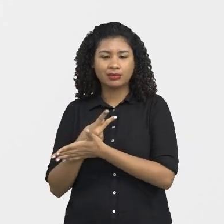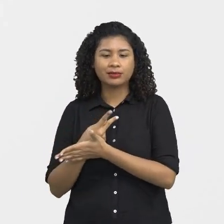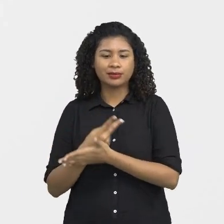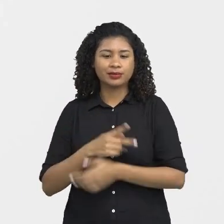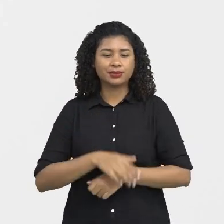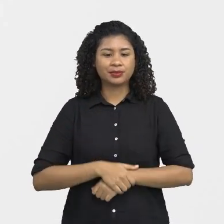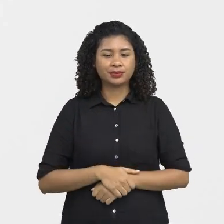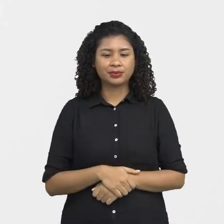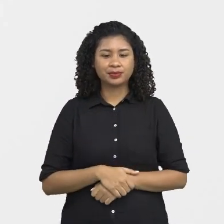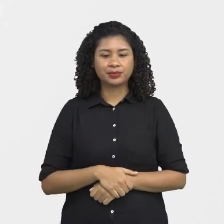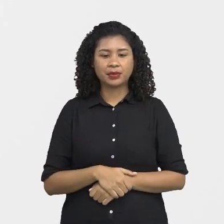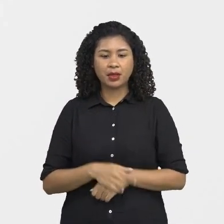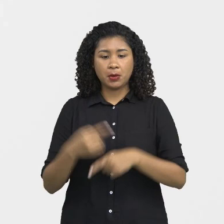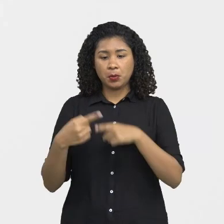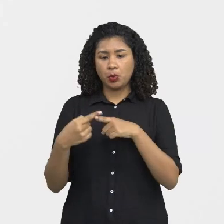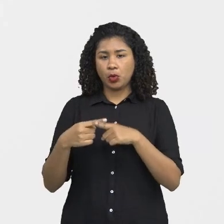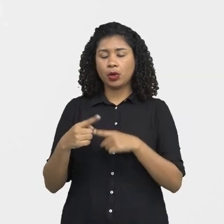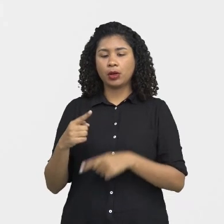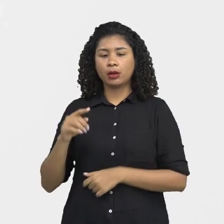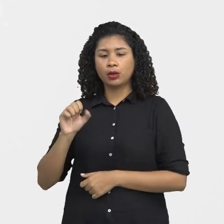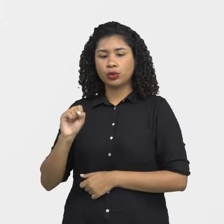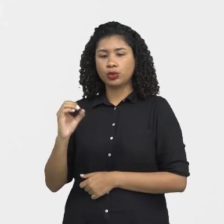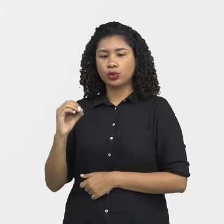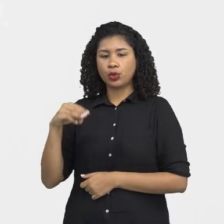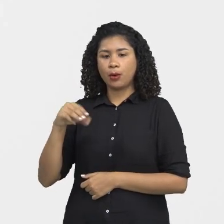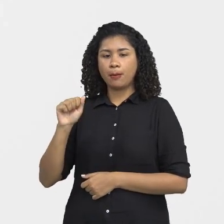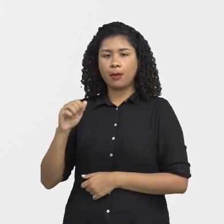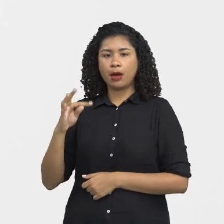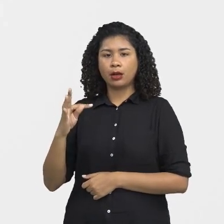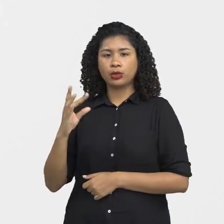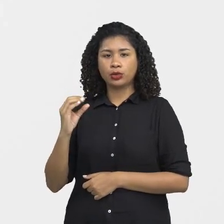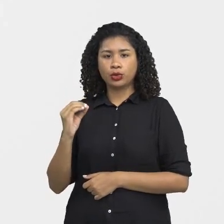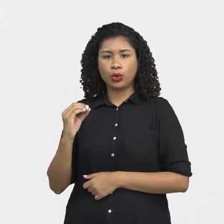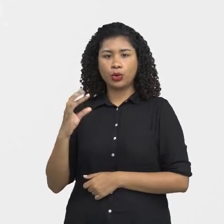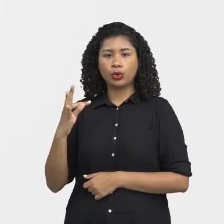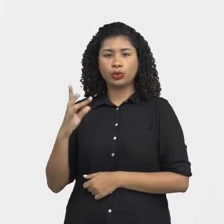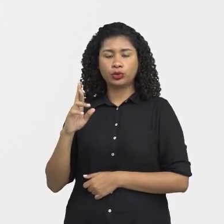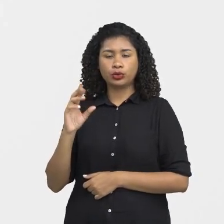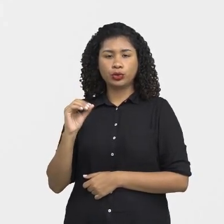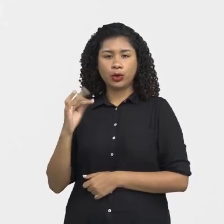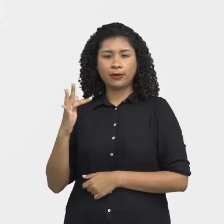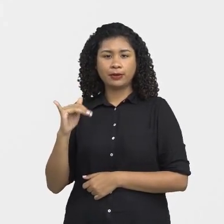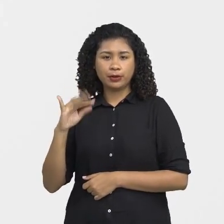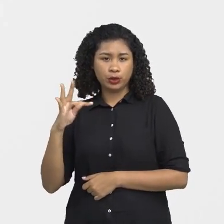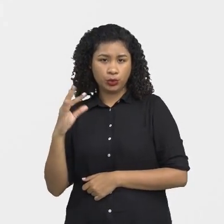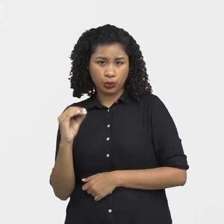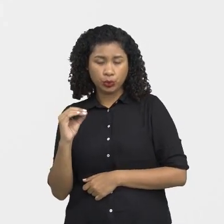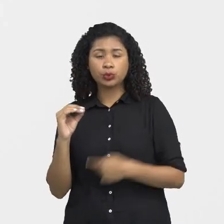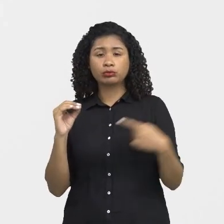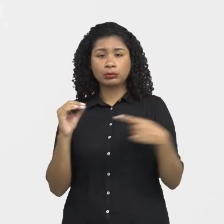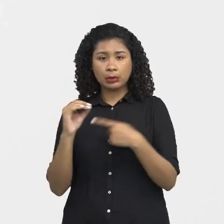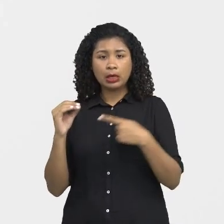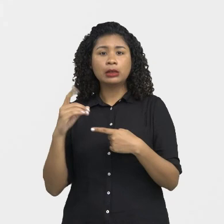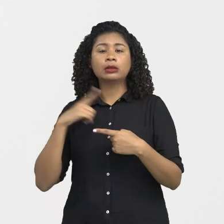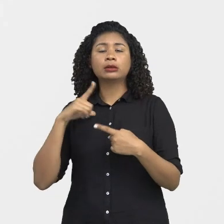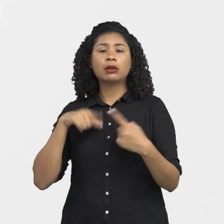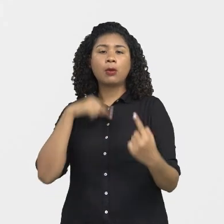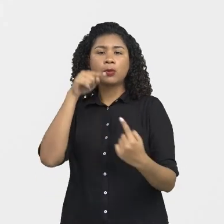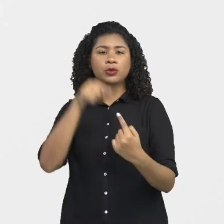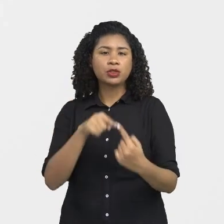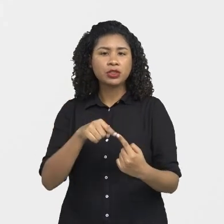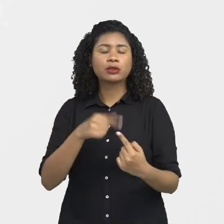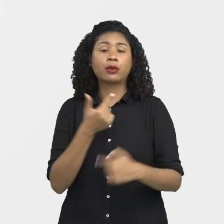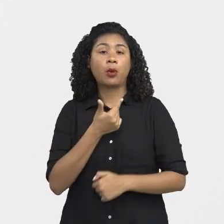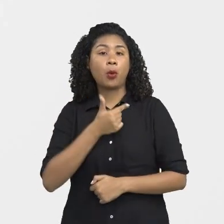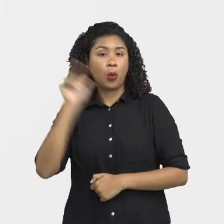é secretado pela adenohipófise, mas tem aí a função de estimular o crescimento do corpo.